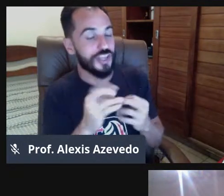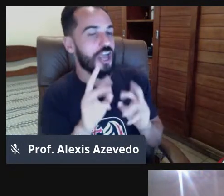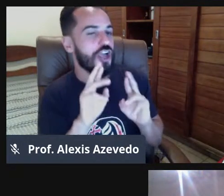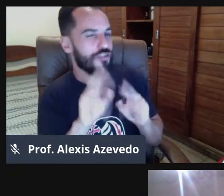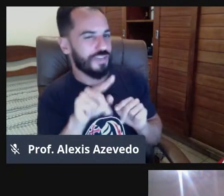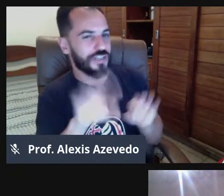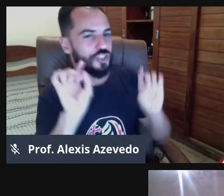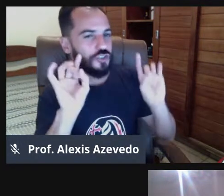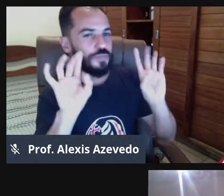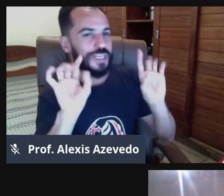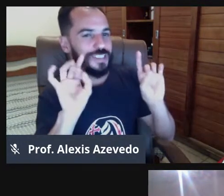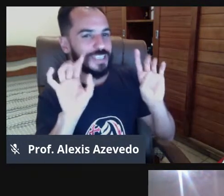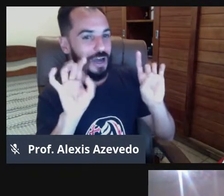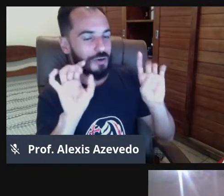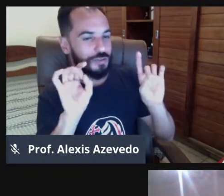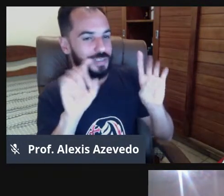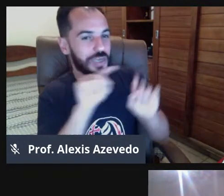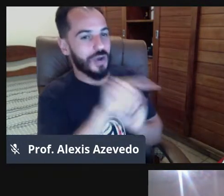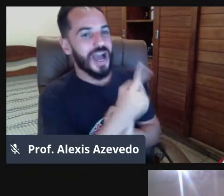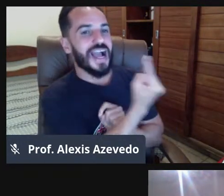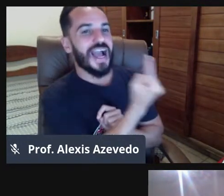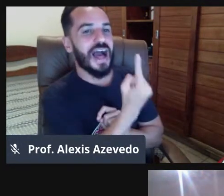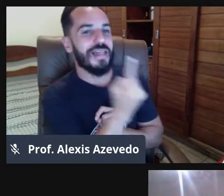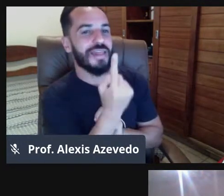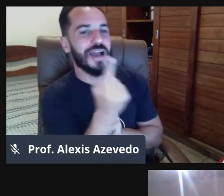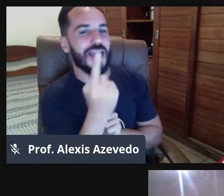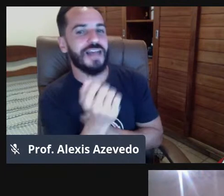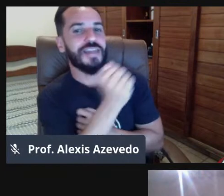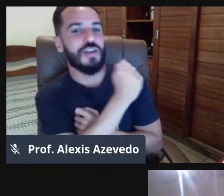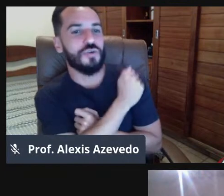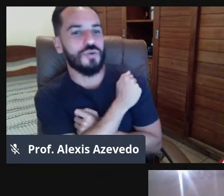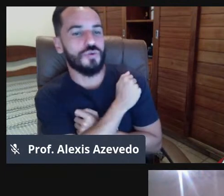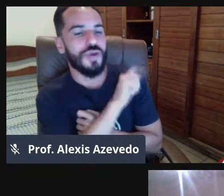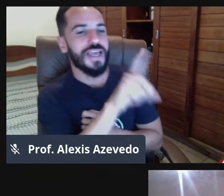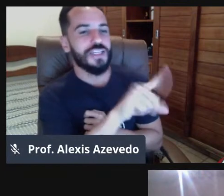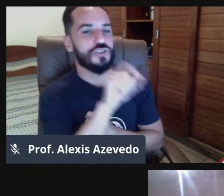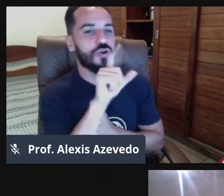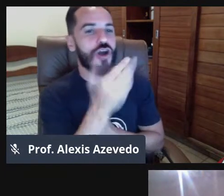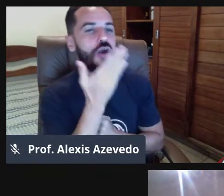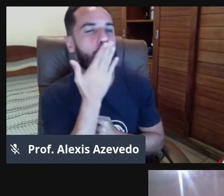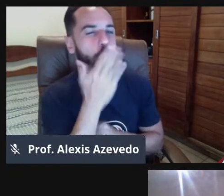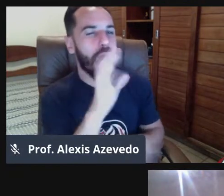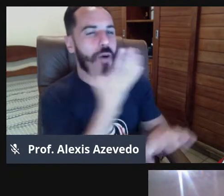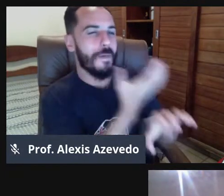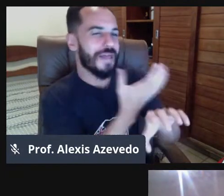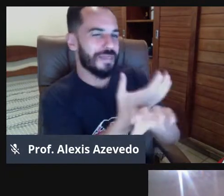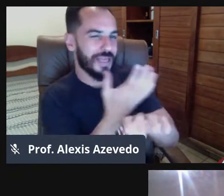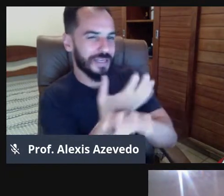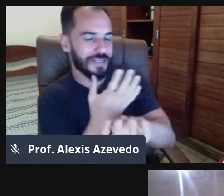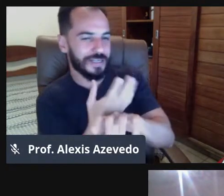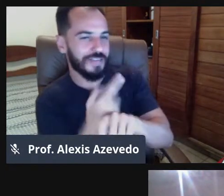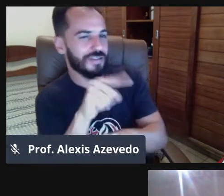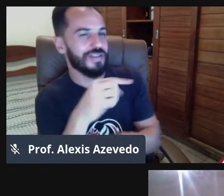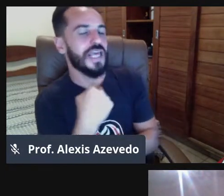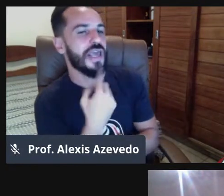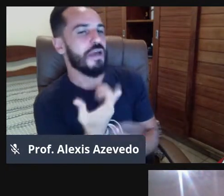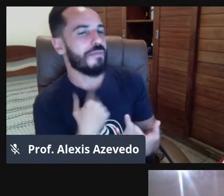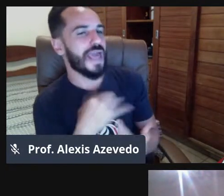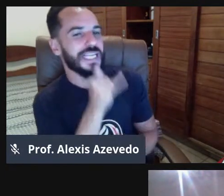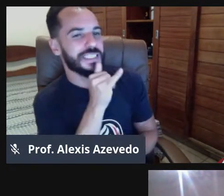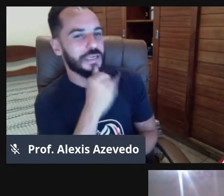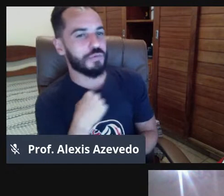cursos completamente diferentes, né, mais focados no desenho, na pintura, no tridimensional, nas gravuras, né,